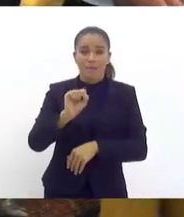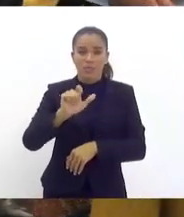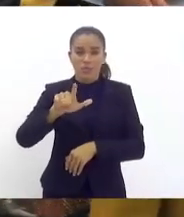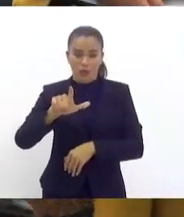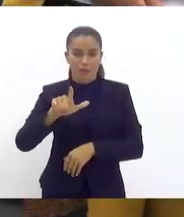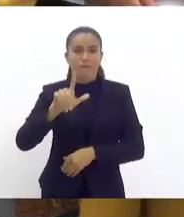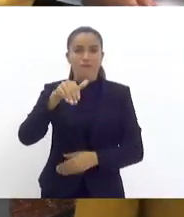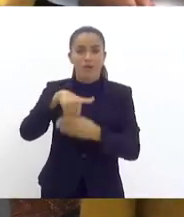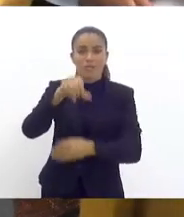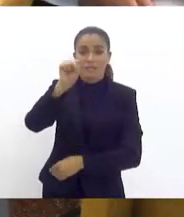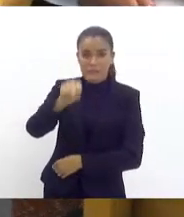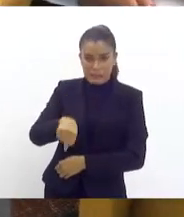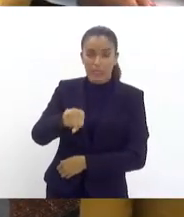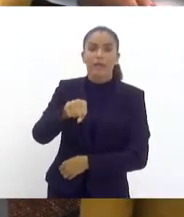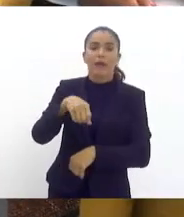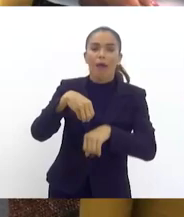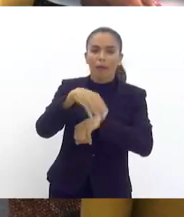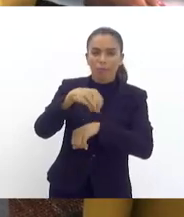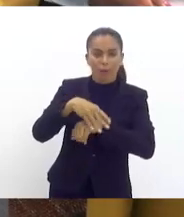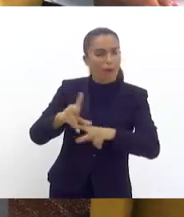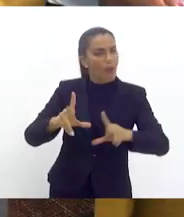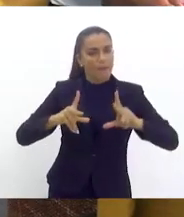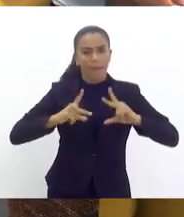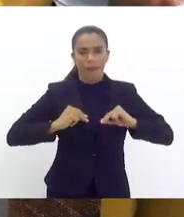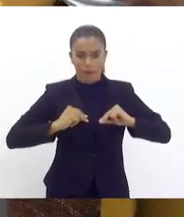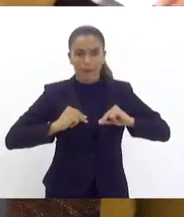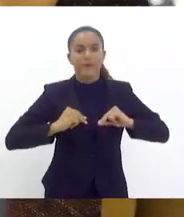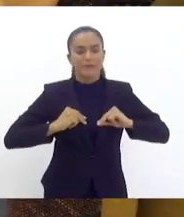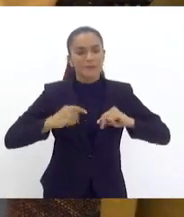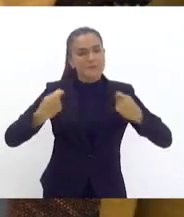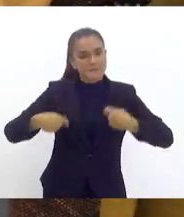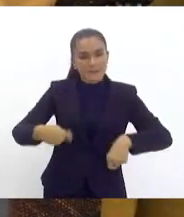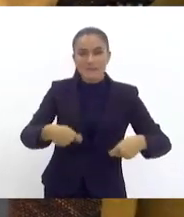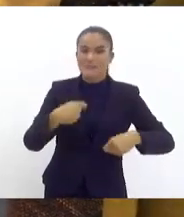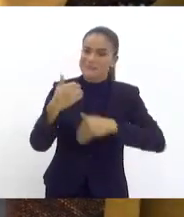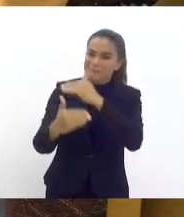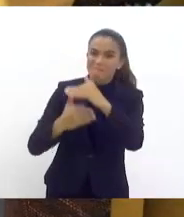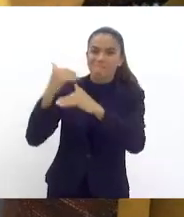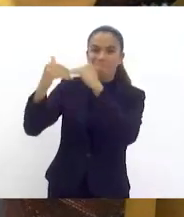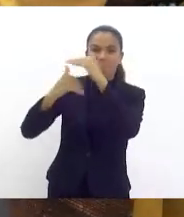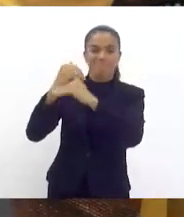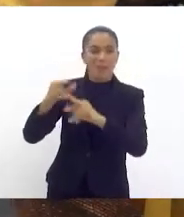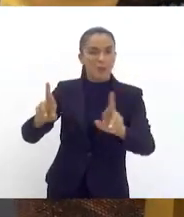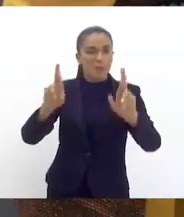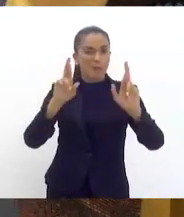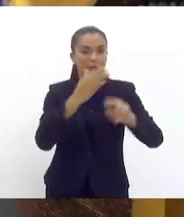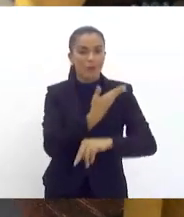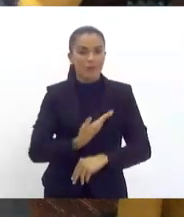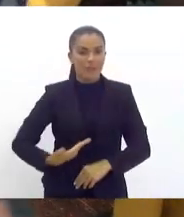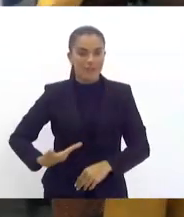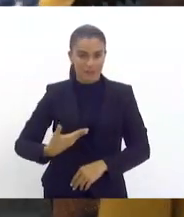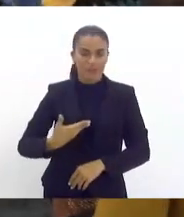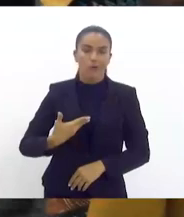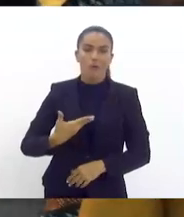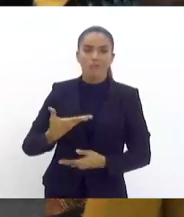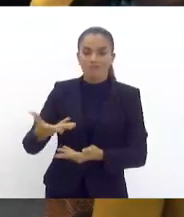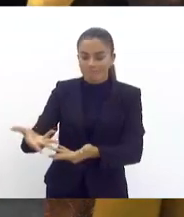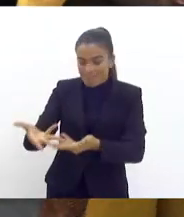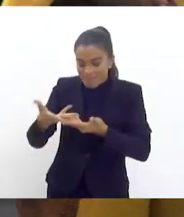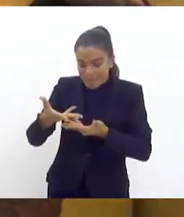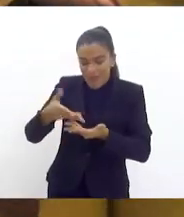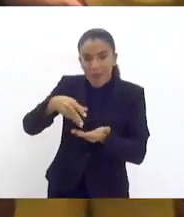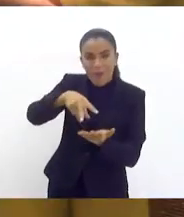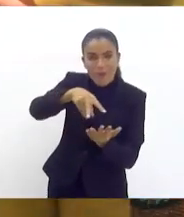indicação ela é extremamente meritória e merece prosperar. Espero que o governador acolha e receba com muito